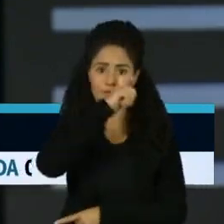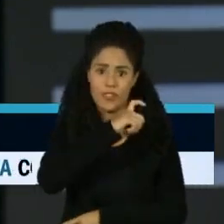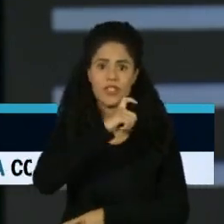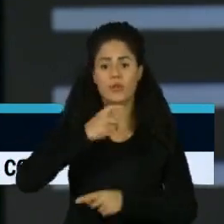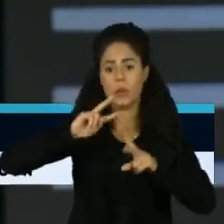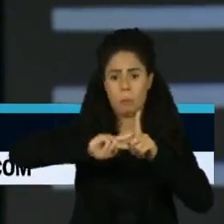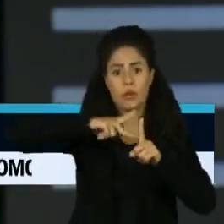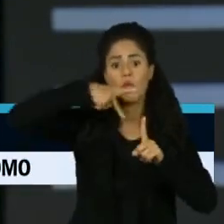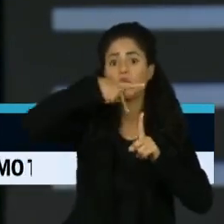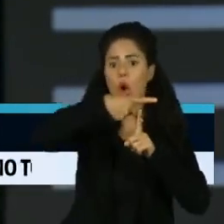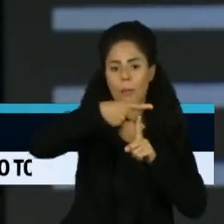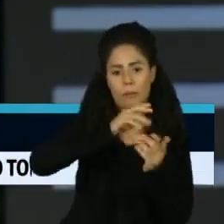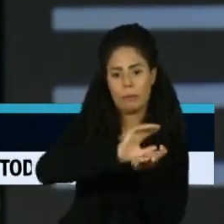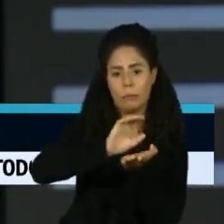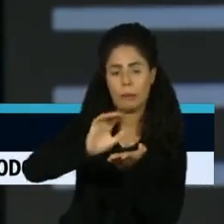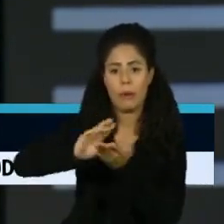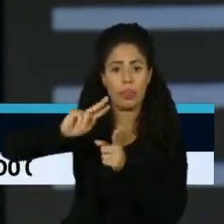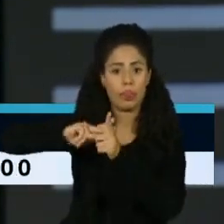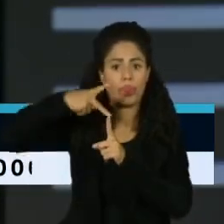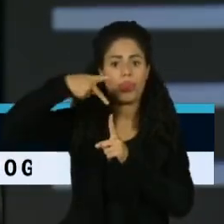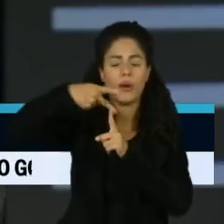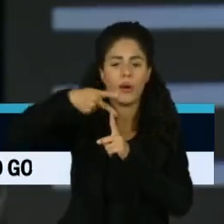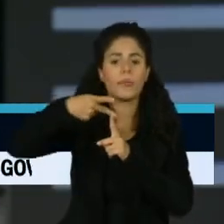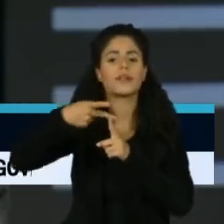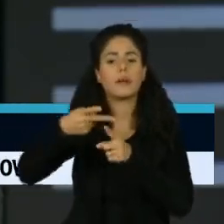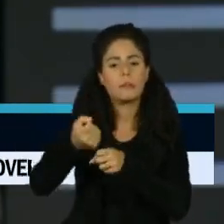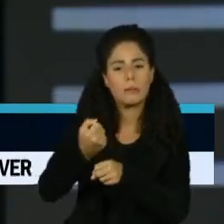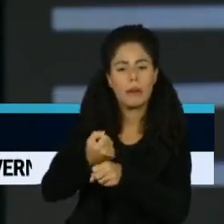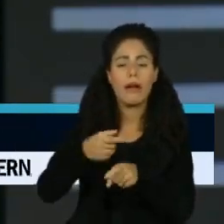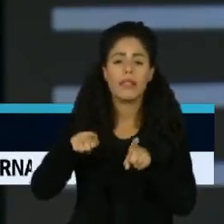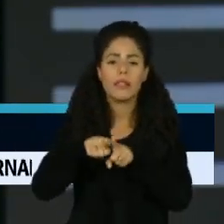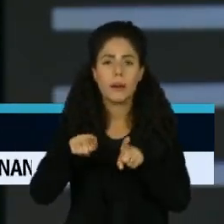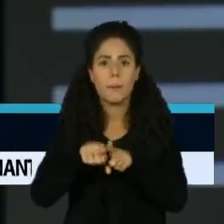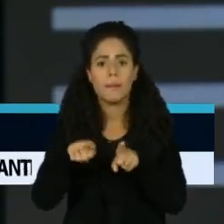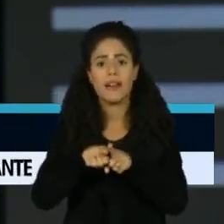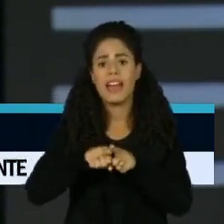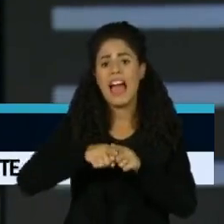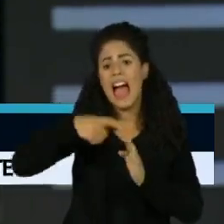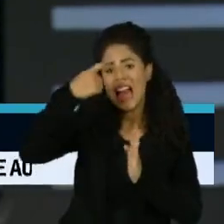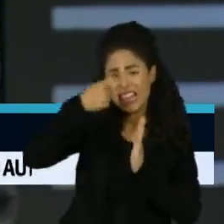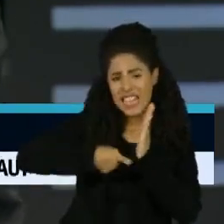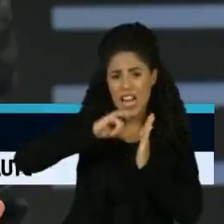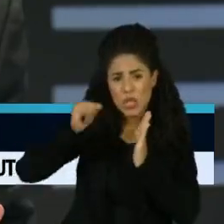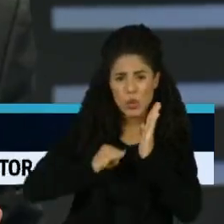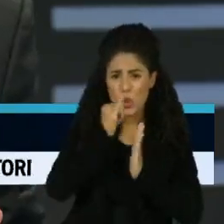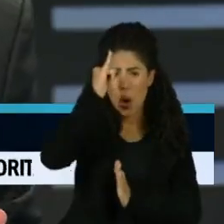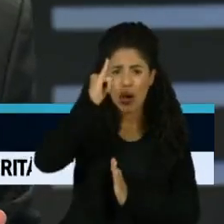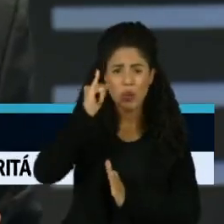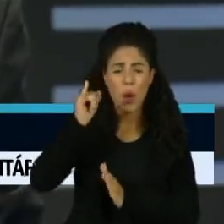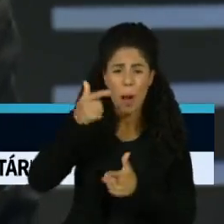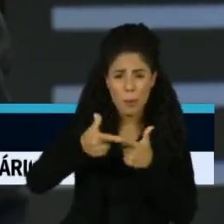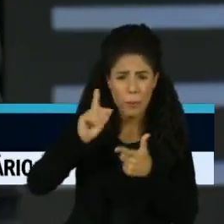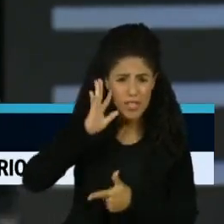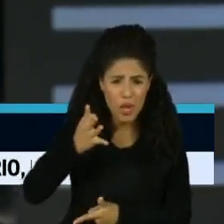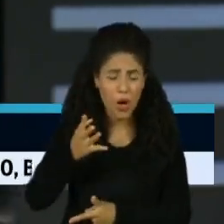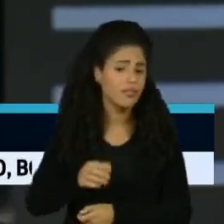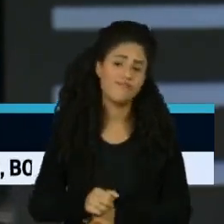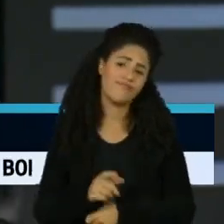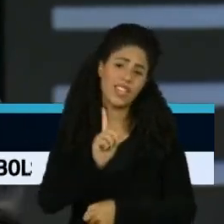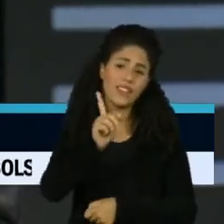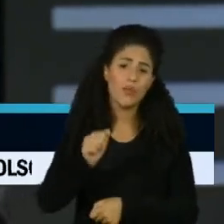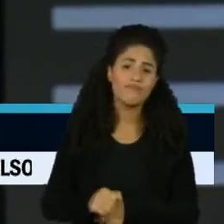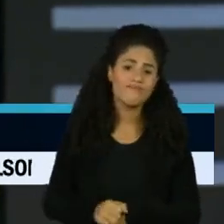tem outra parte que é gargalo de produção então você não resolve com taxa de juros alto tá certo e outro você tem uma parte que a gente